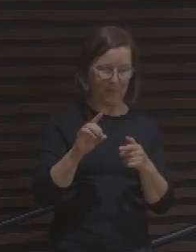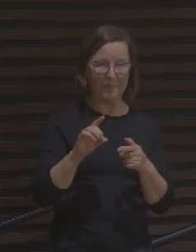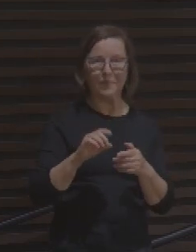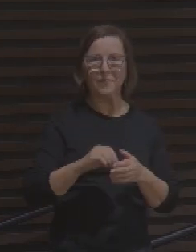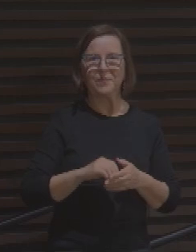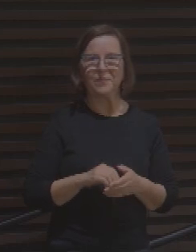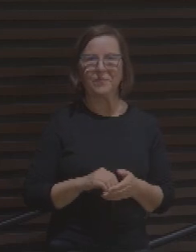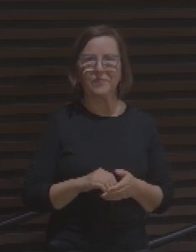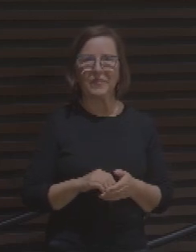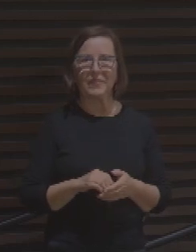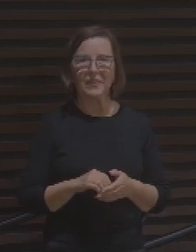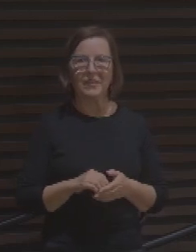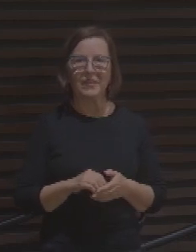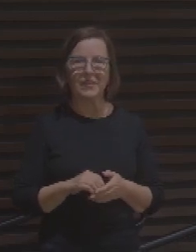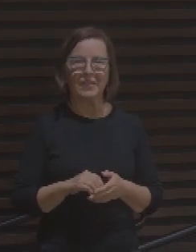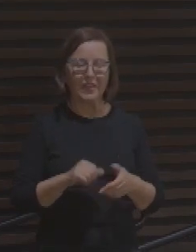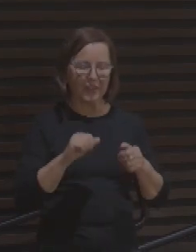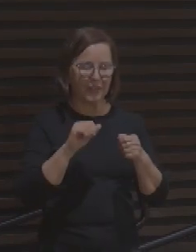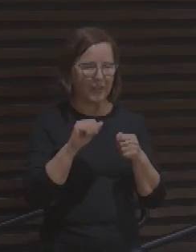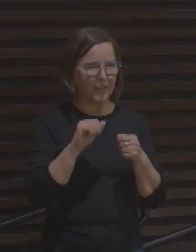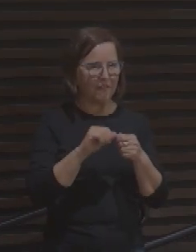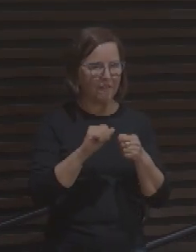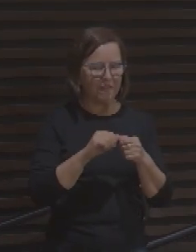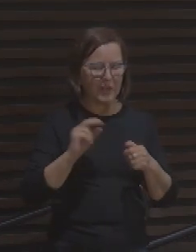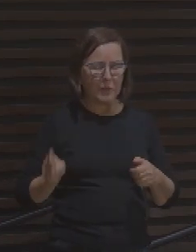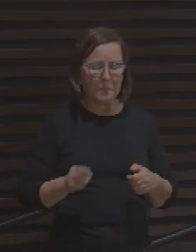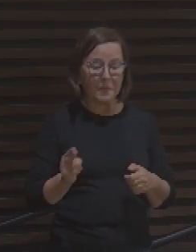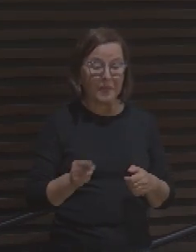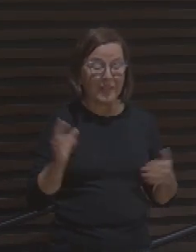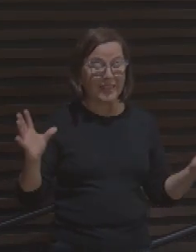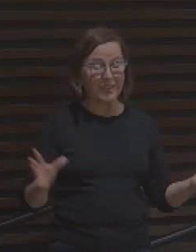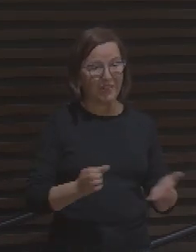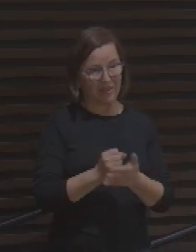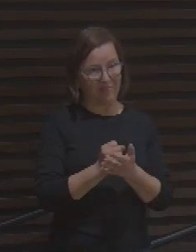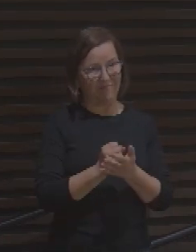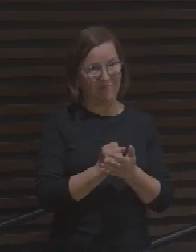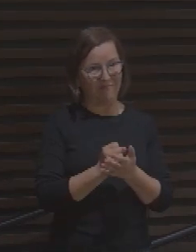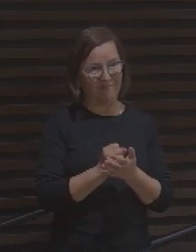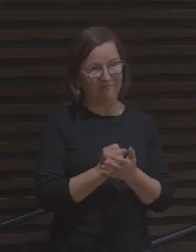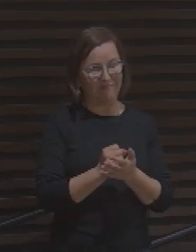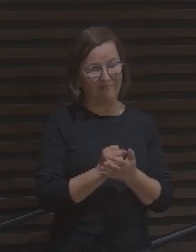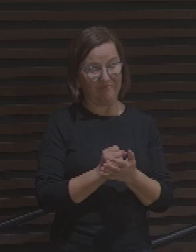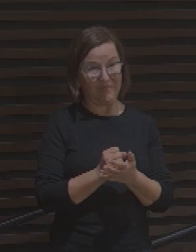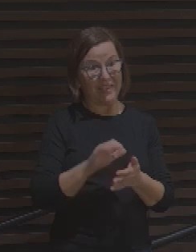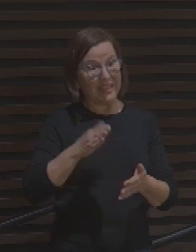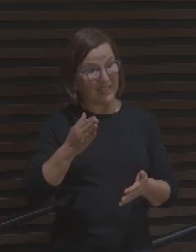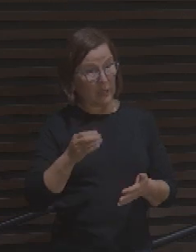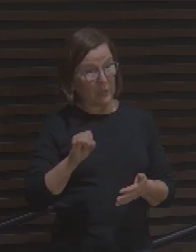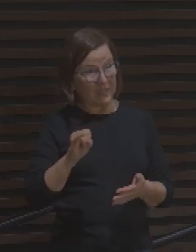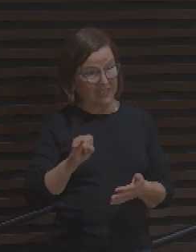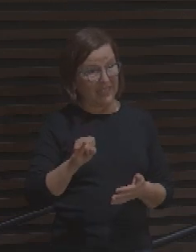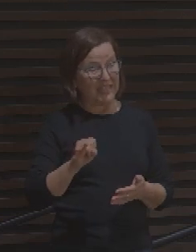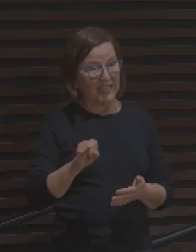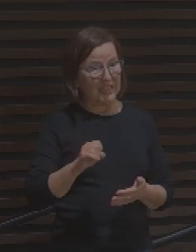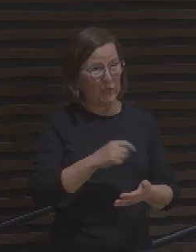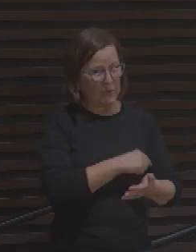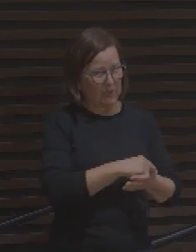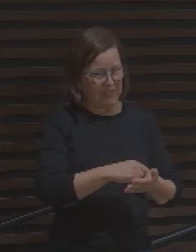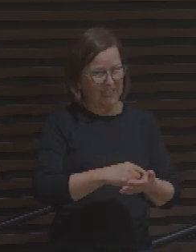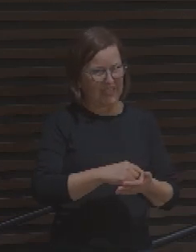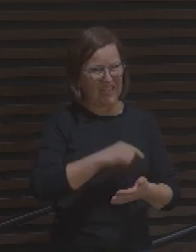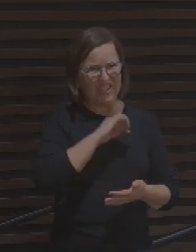obtido eterna redenção. Portanto, se o sangue de bodes e de touros e